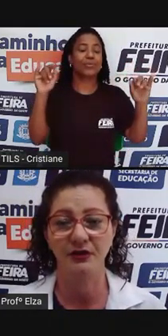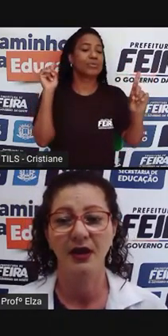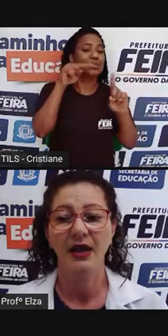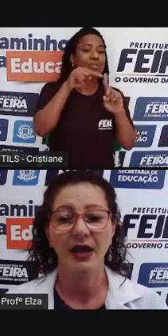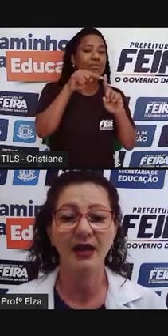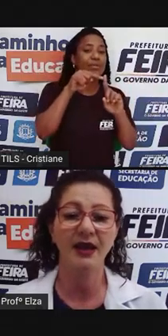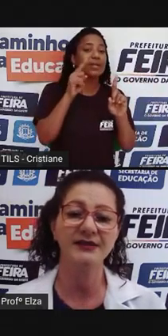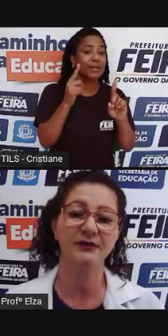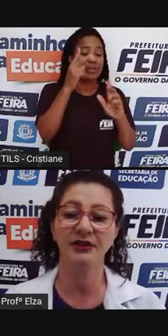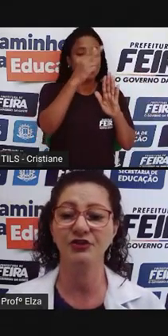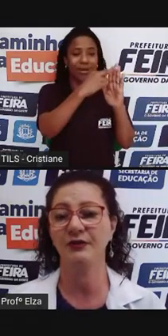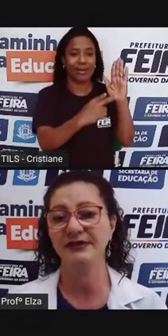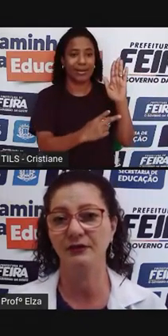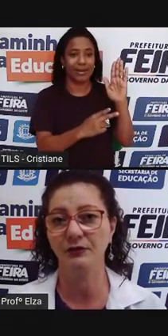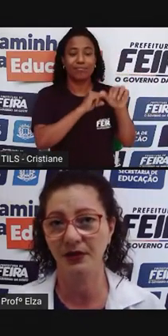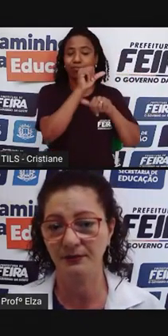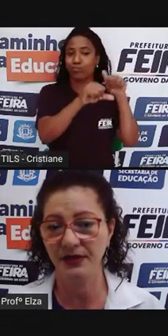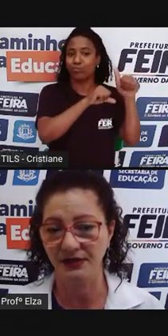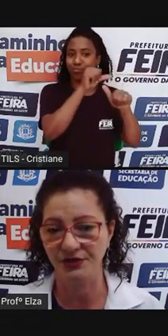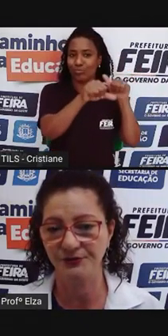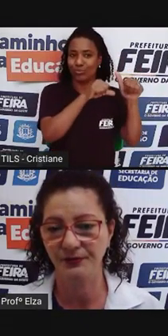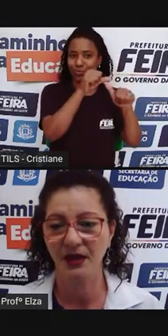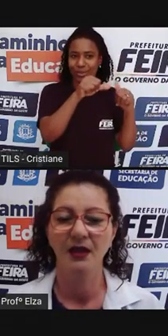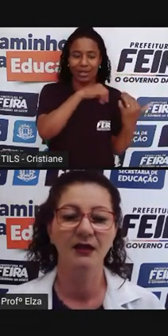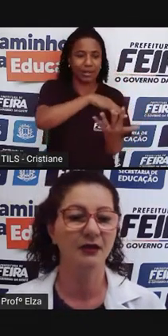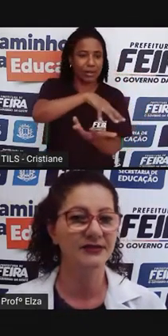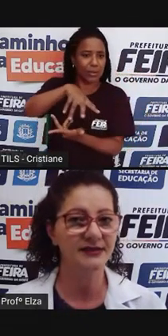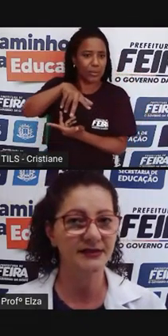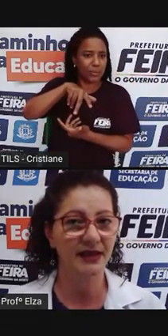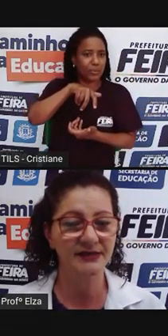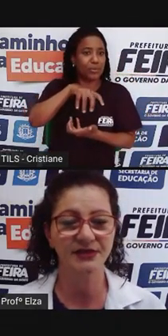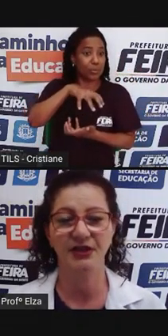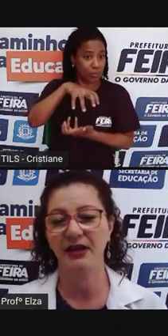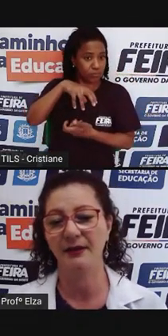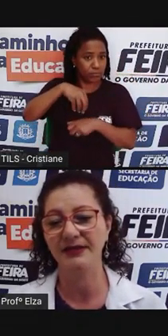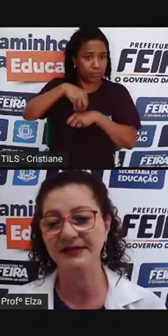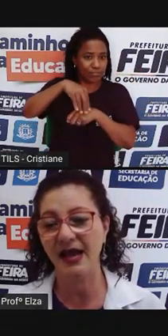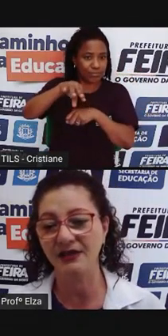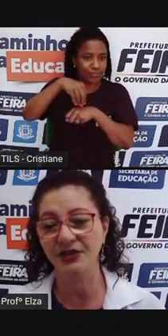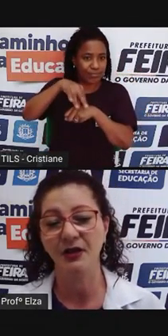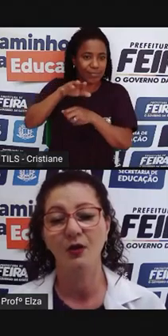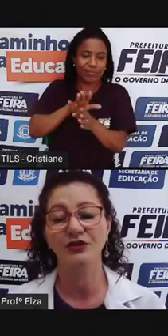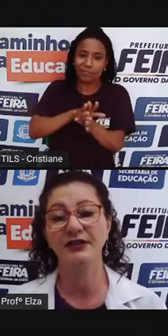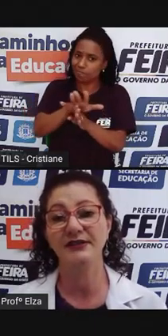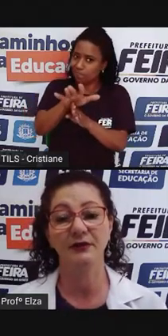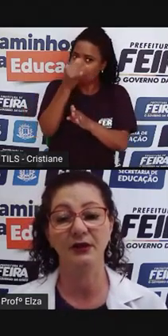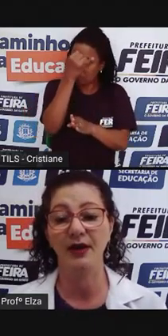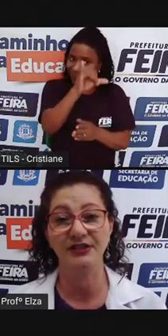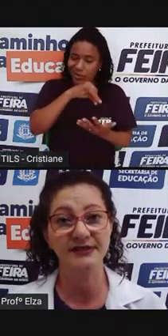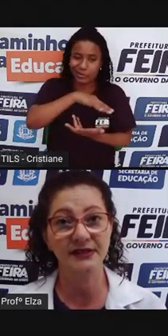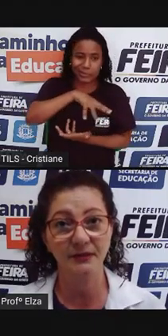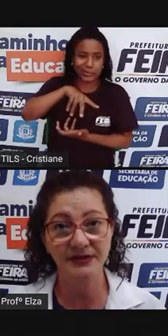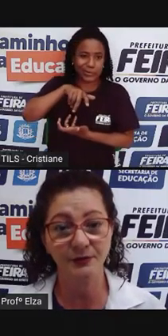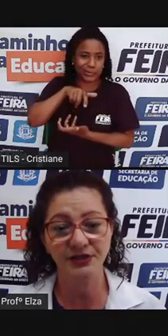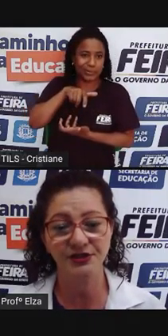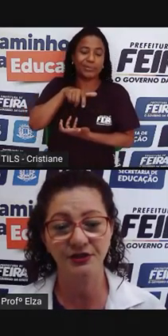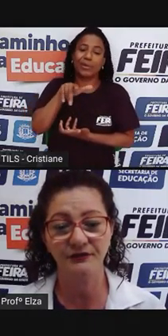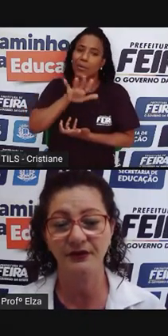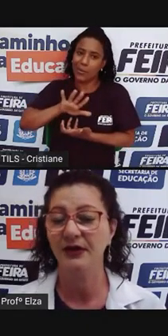atitude em relação à destruição do meio ambiente. Não se esqueça de criar a mensagem utilizando a linguagem